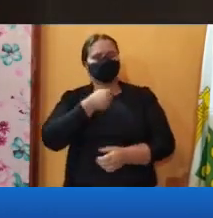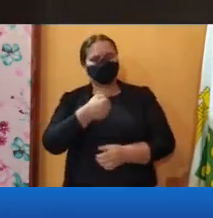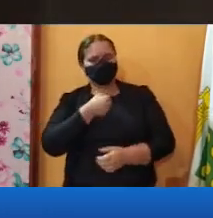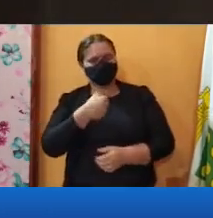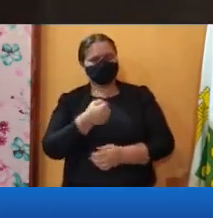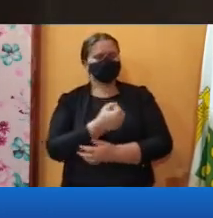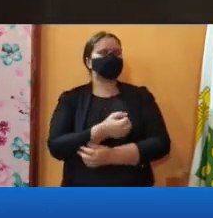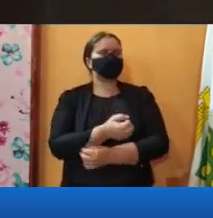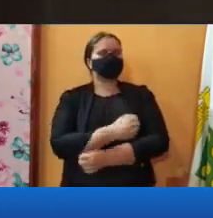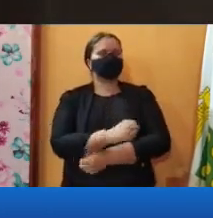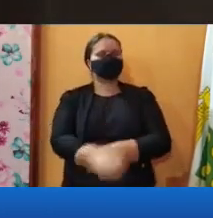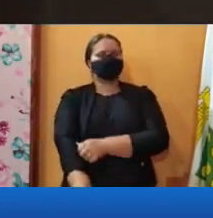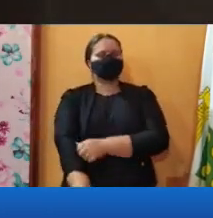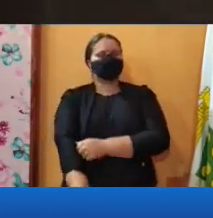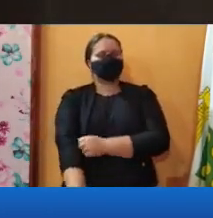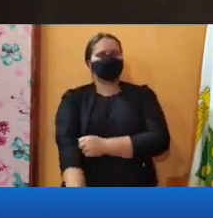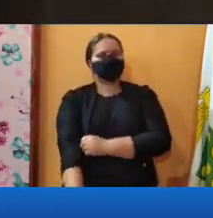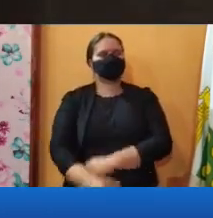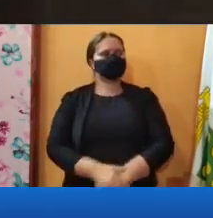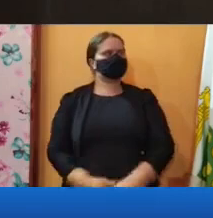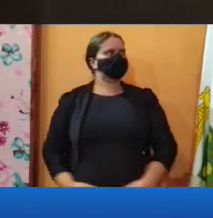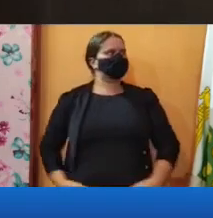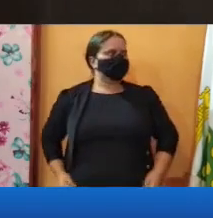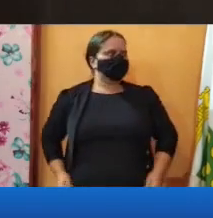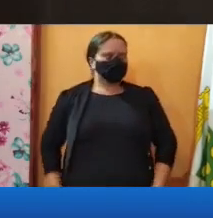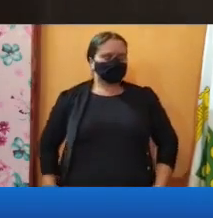o microfone dele? Pronto, está aí, Cadu.